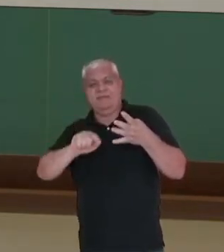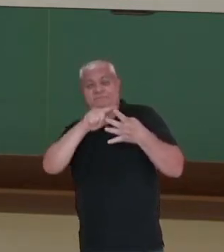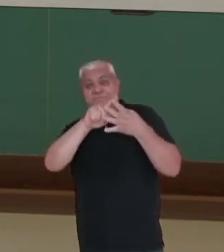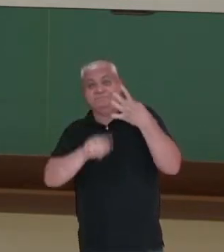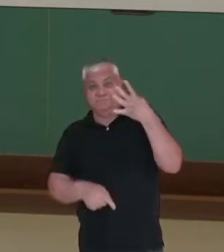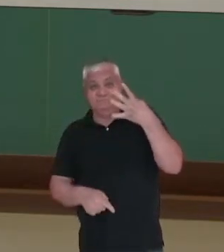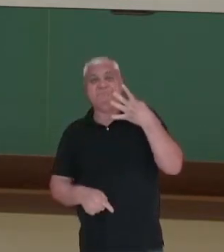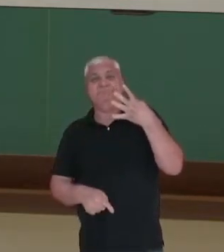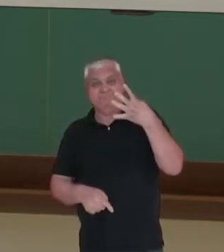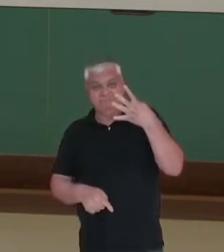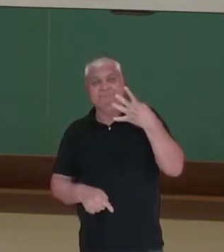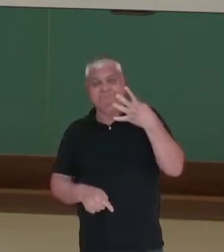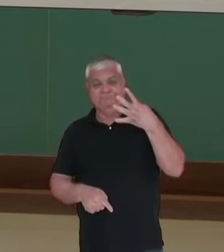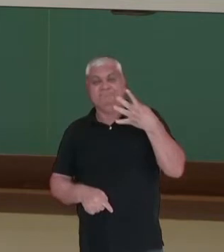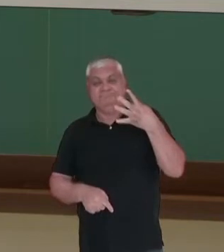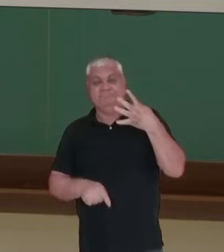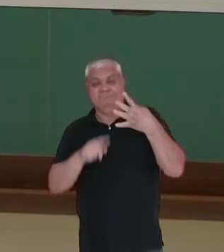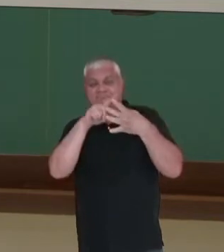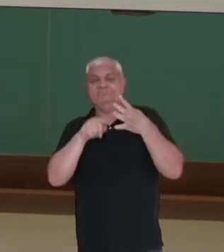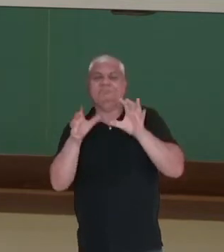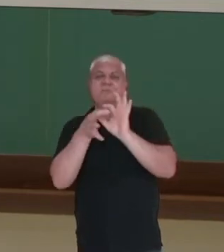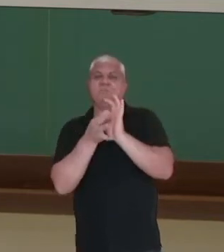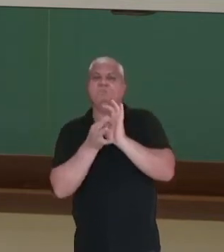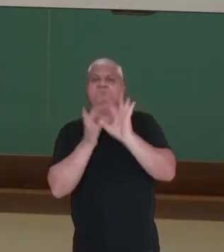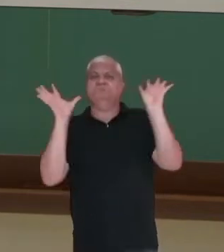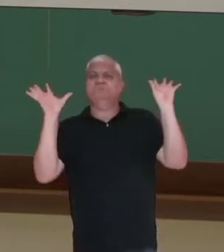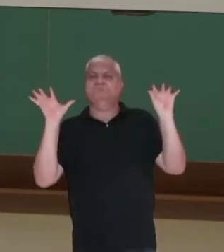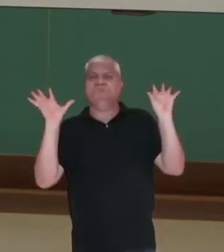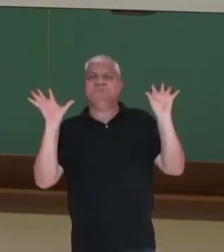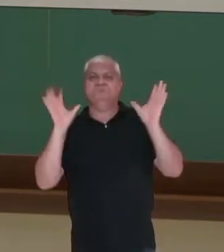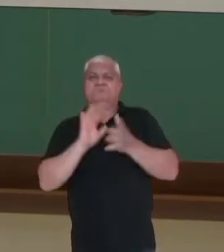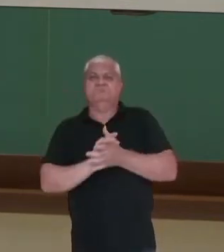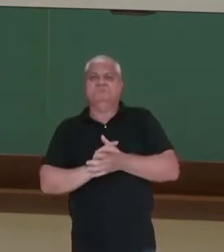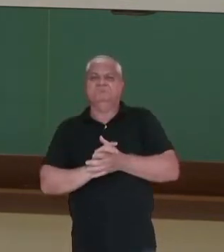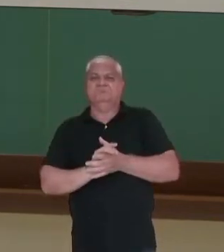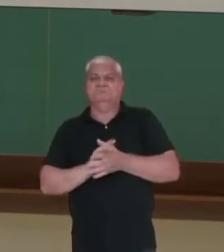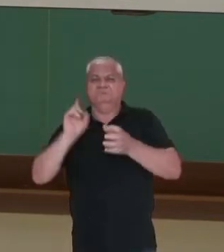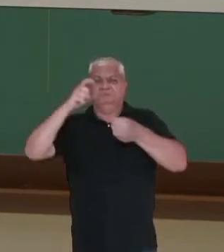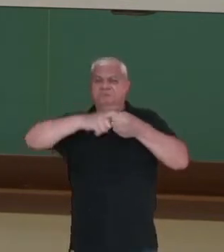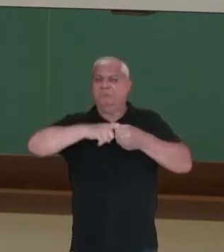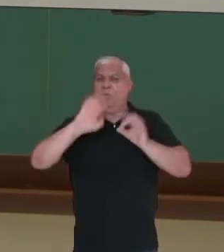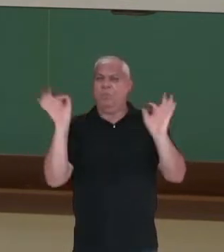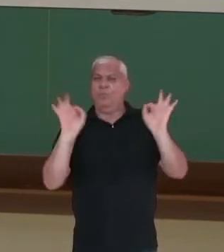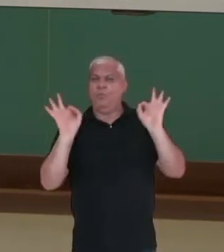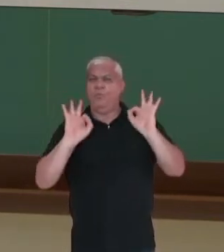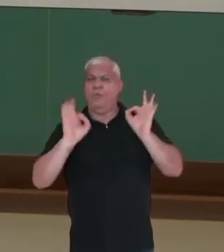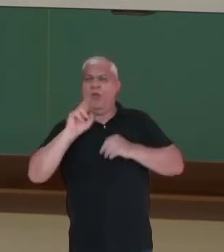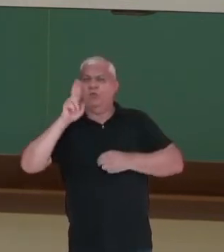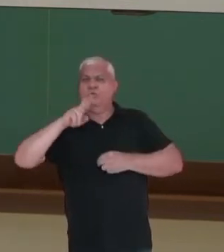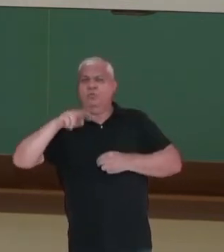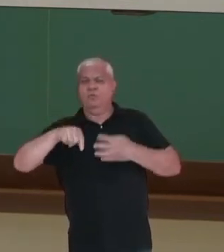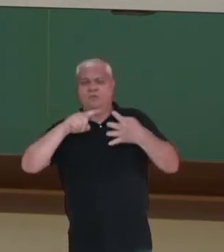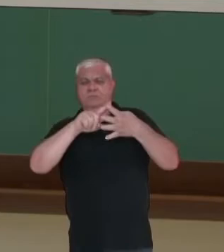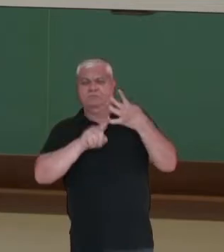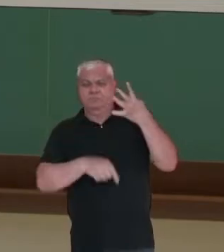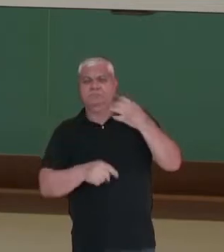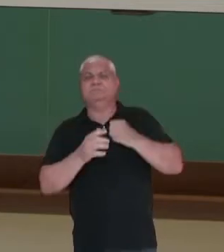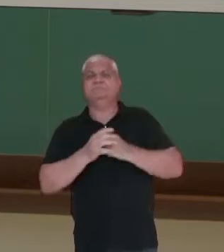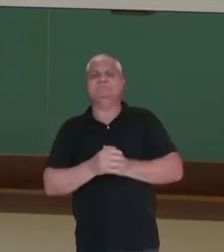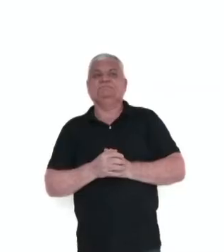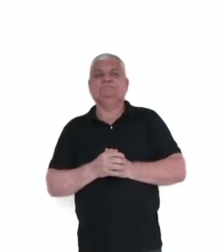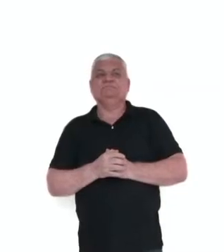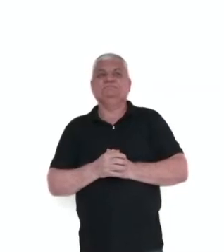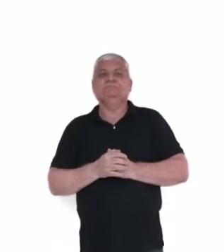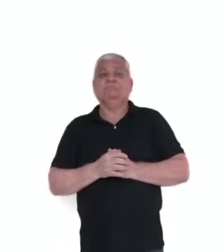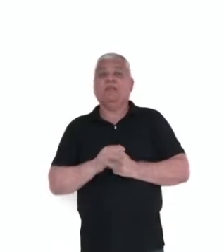então independentes, fora ali, né, os outros aqui que eram dependentes de outros países, né? Então olha